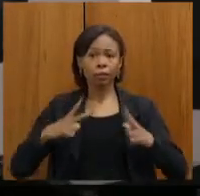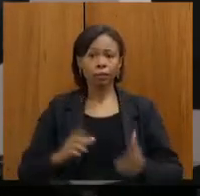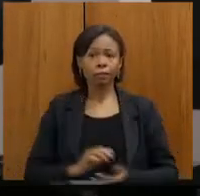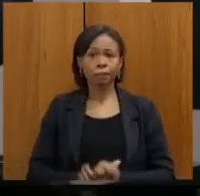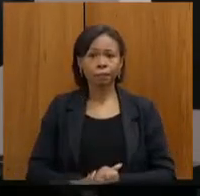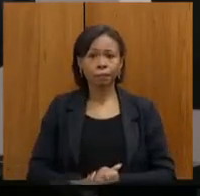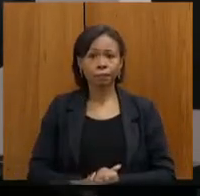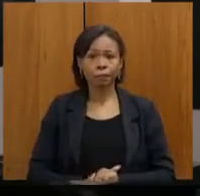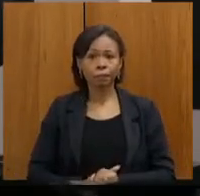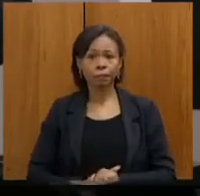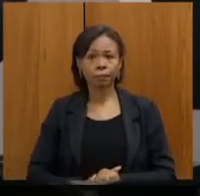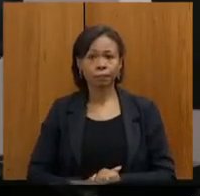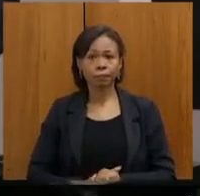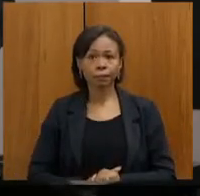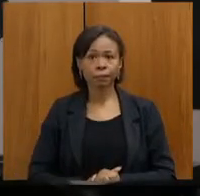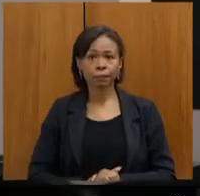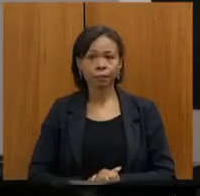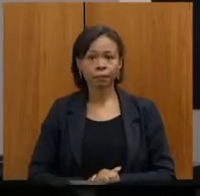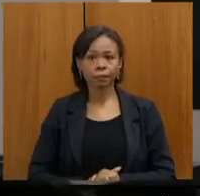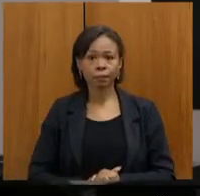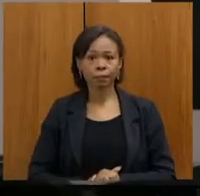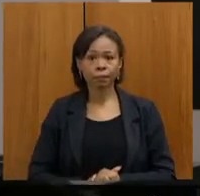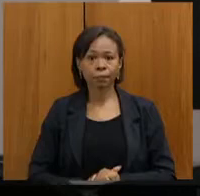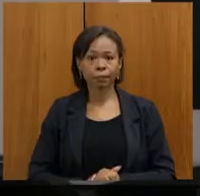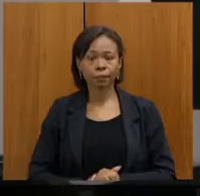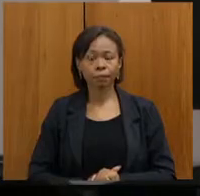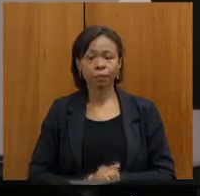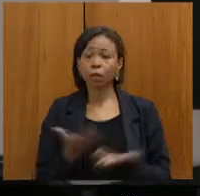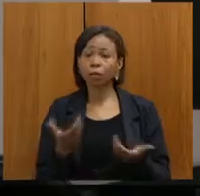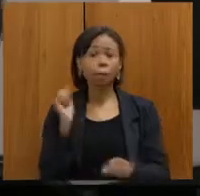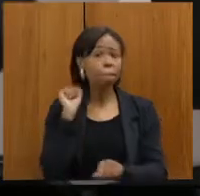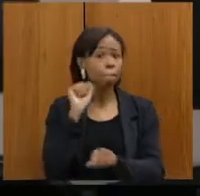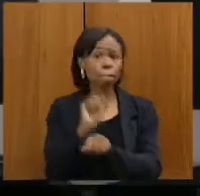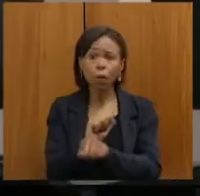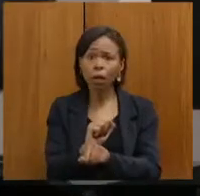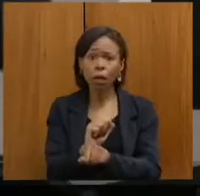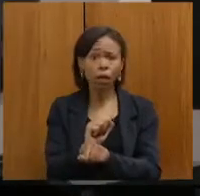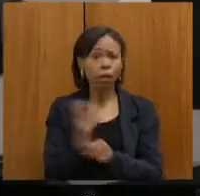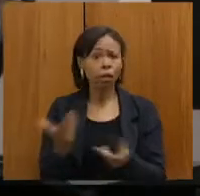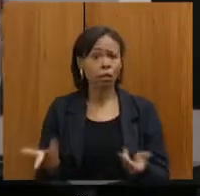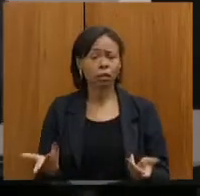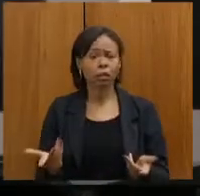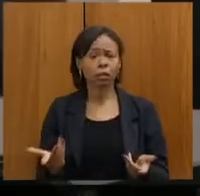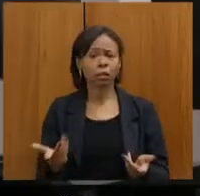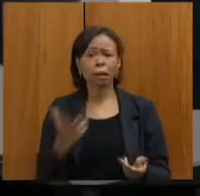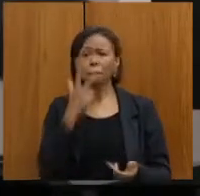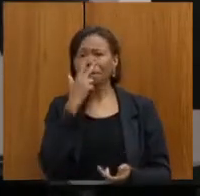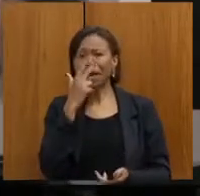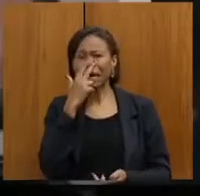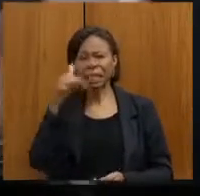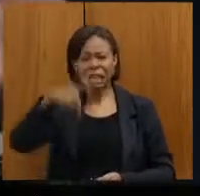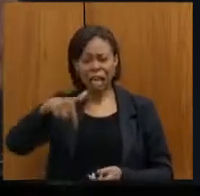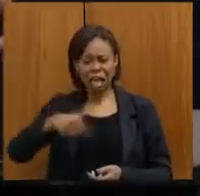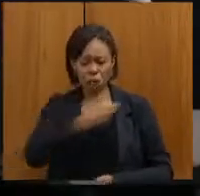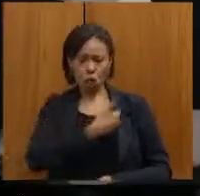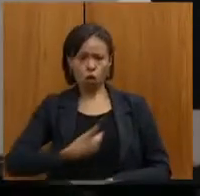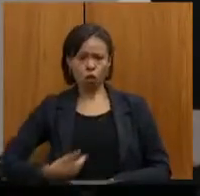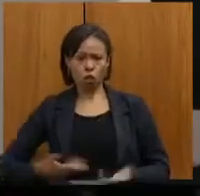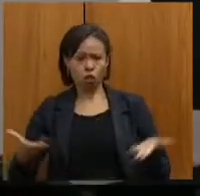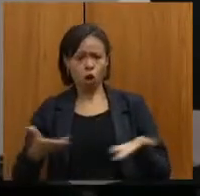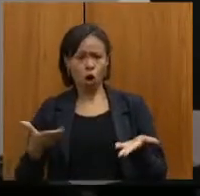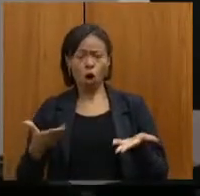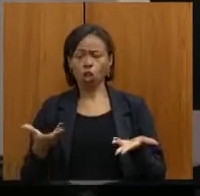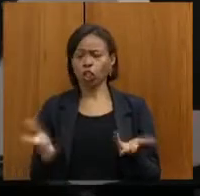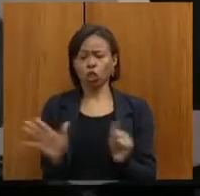bom então vamos parar com isso que tá aparecendo que este é um governo Este não é um governo